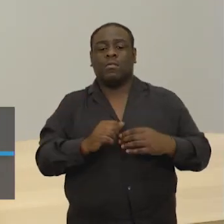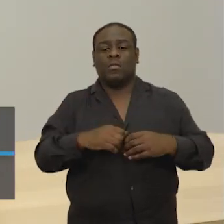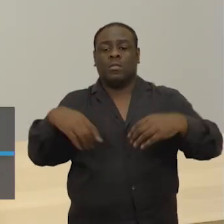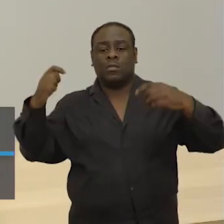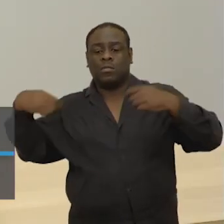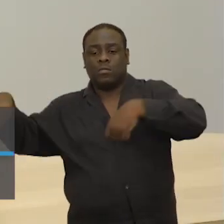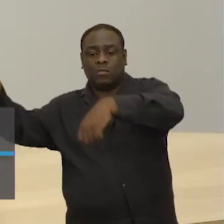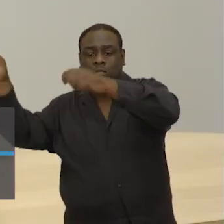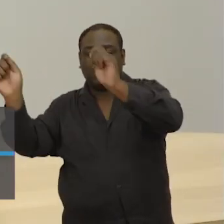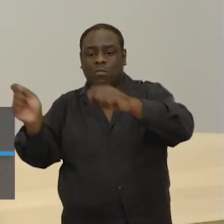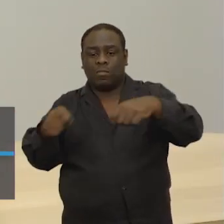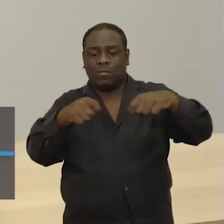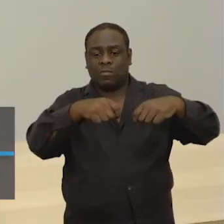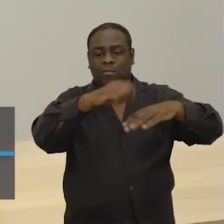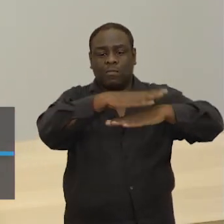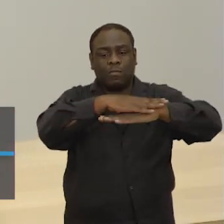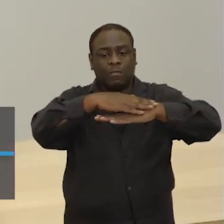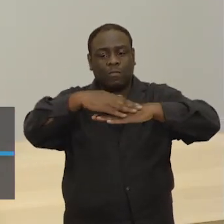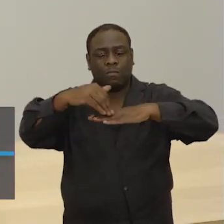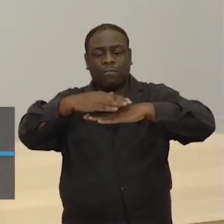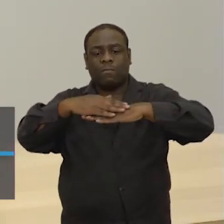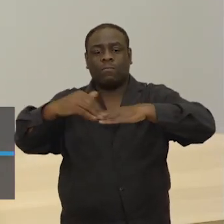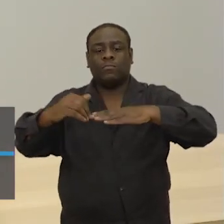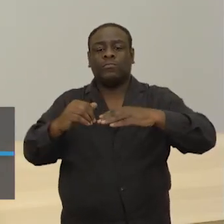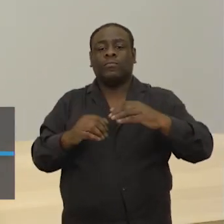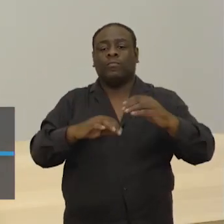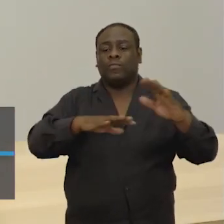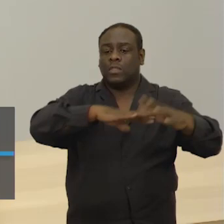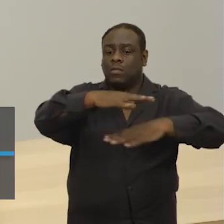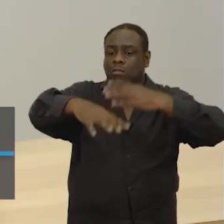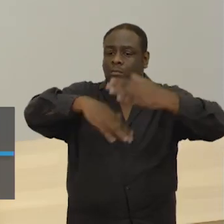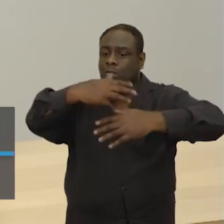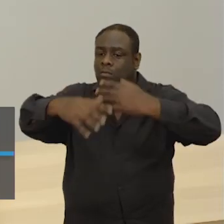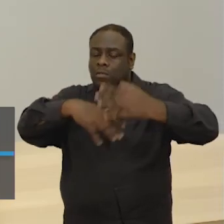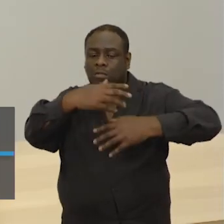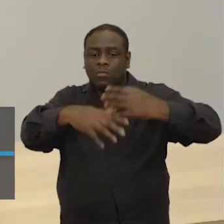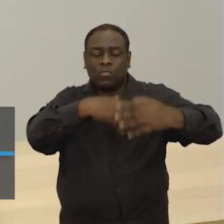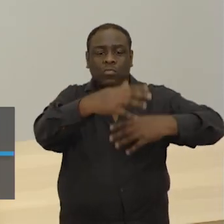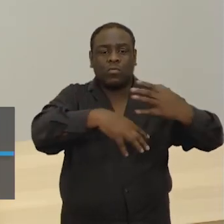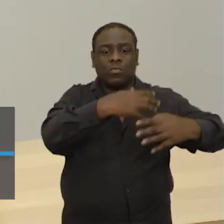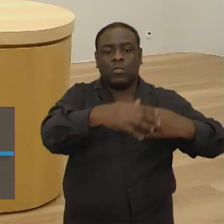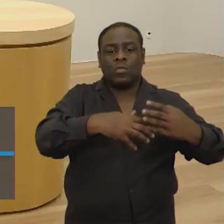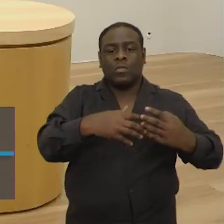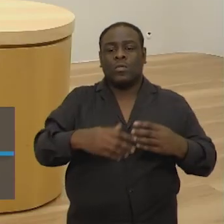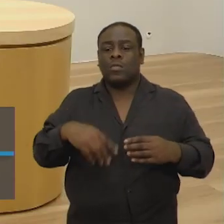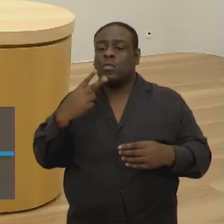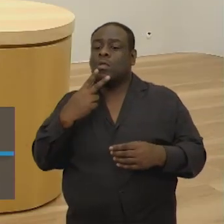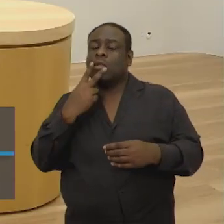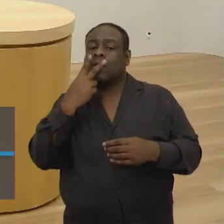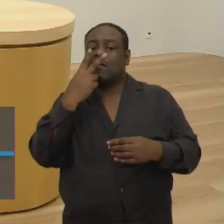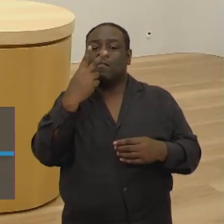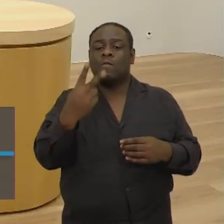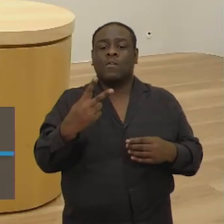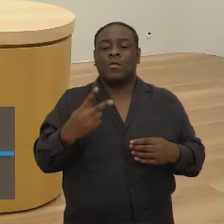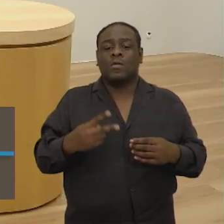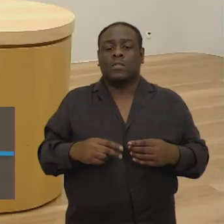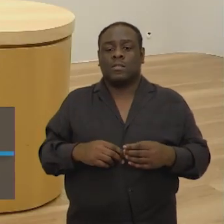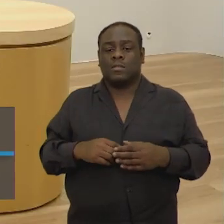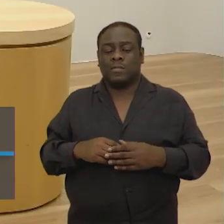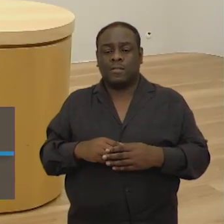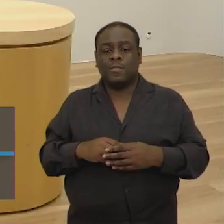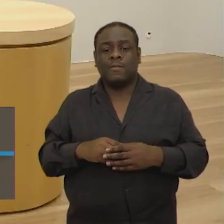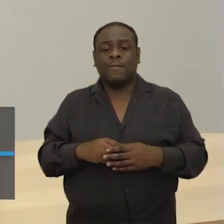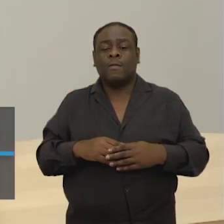veludo. Então a gente tem uma mistura de sinestésica aí, né? Sim, voz aveludada. A voz aveludada é uma frase